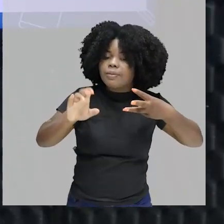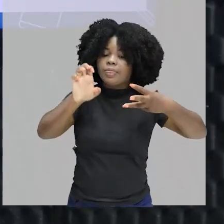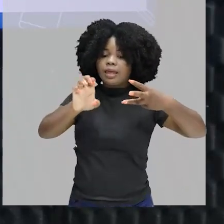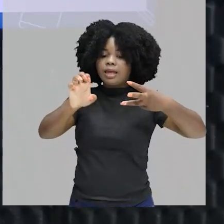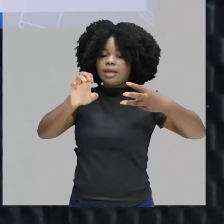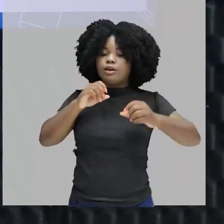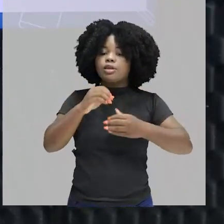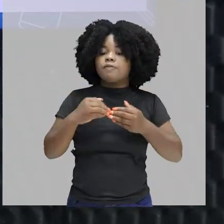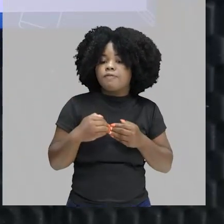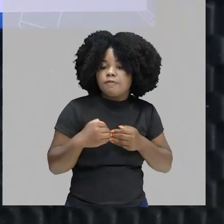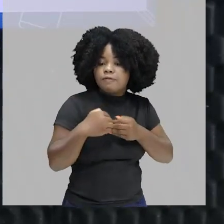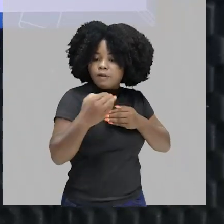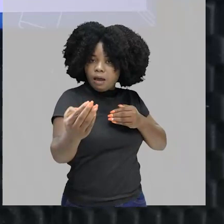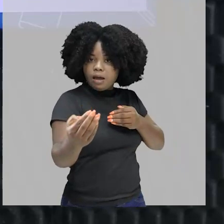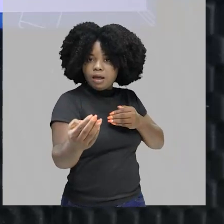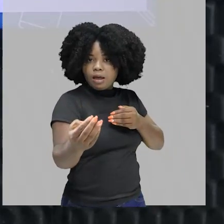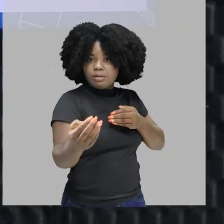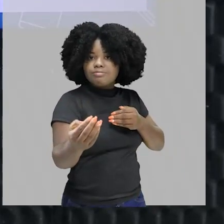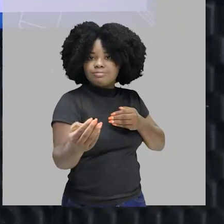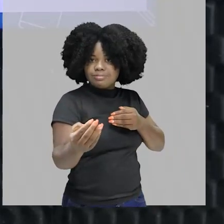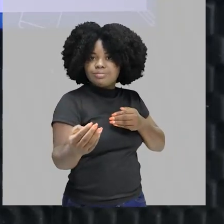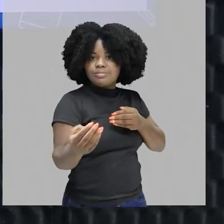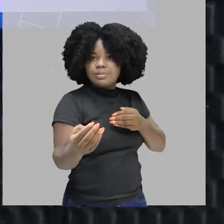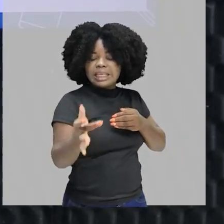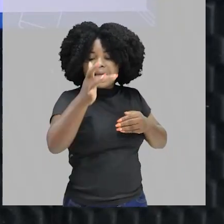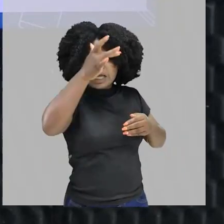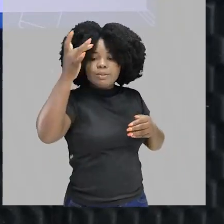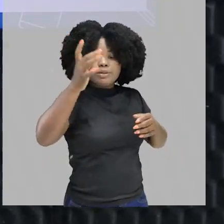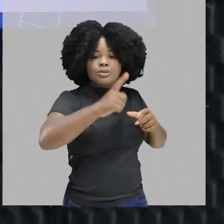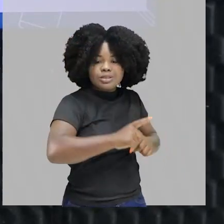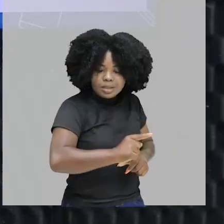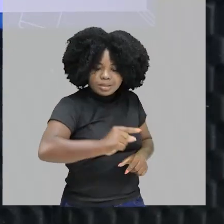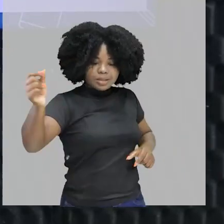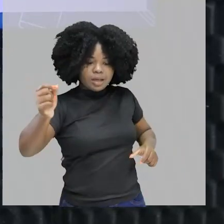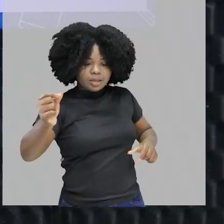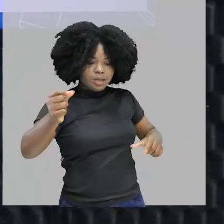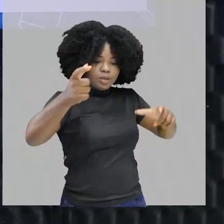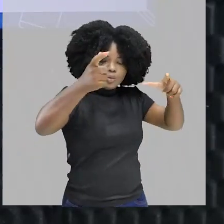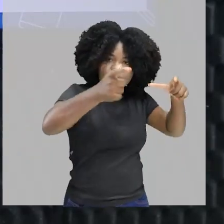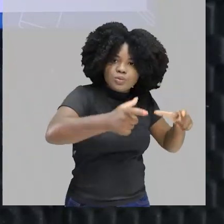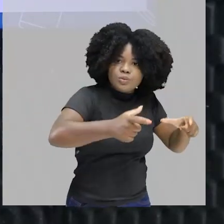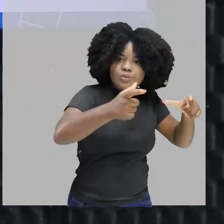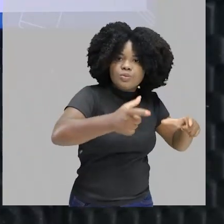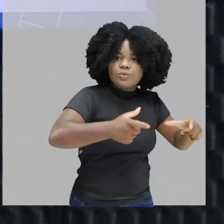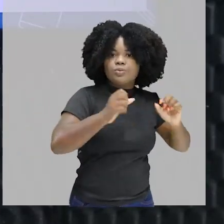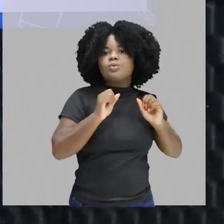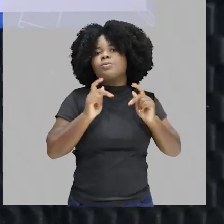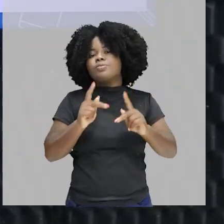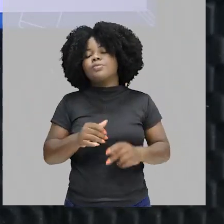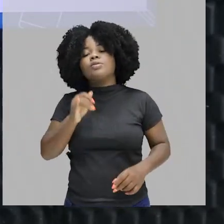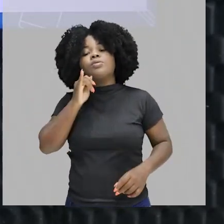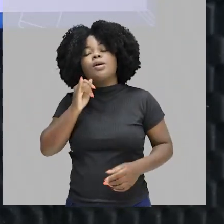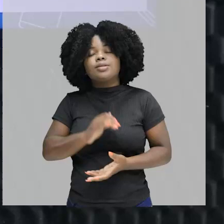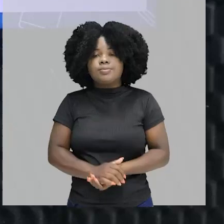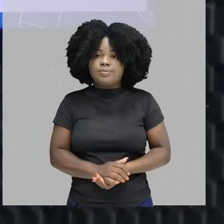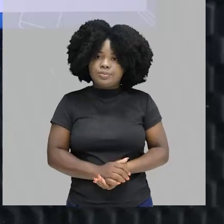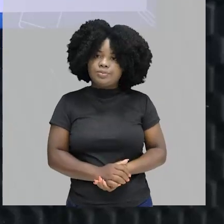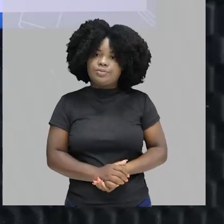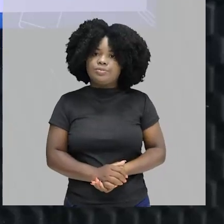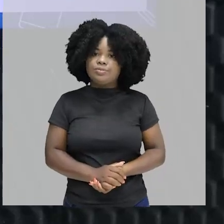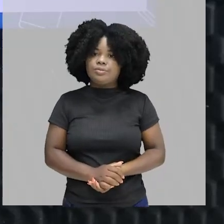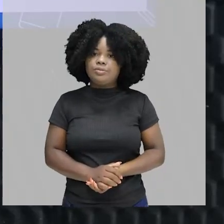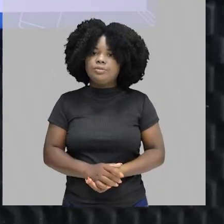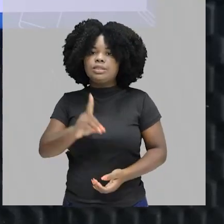para fora, ou seja, aquele que está saindo, galera, tá? Vamos dar um exemplo aqui, galera. O